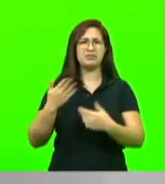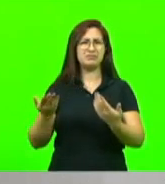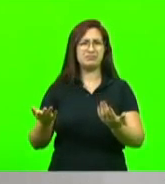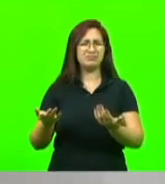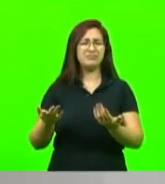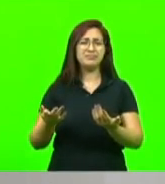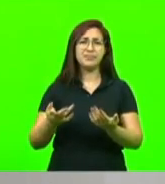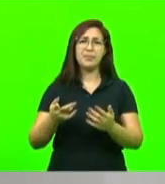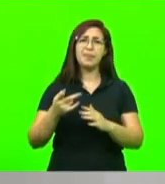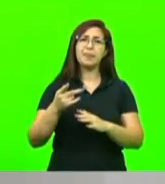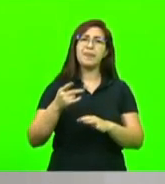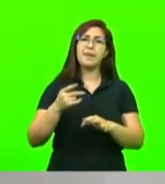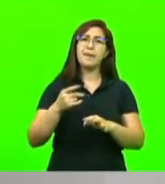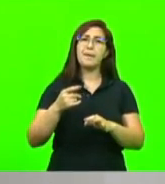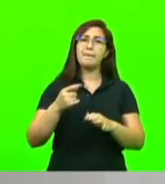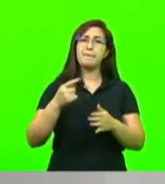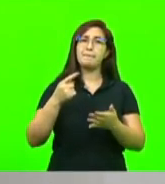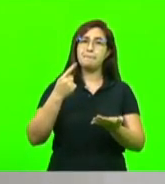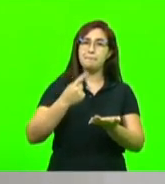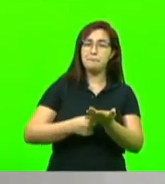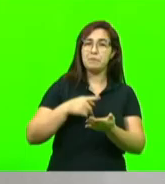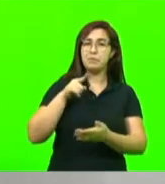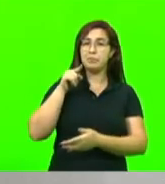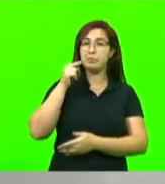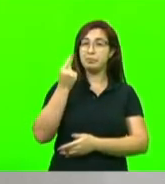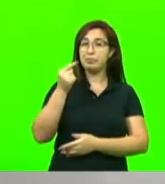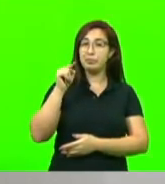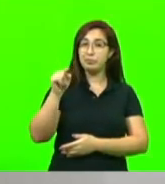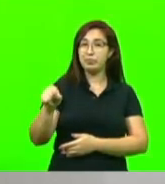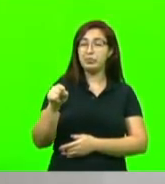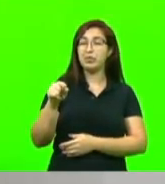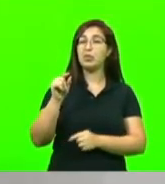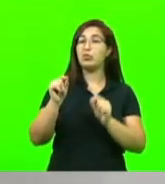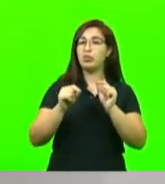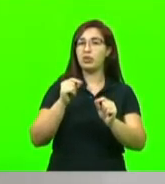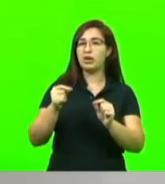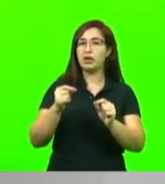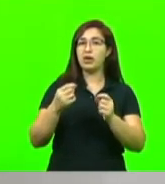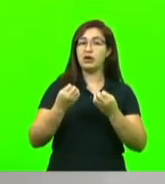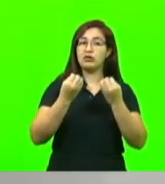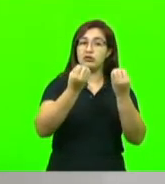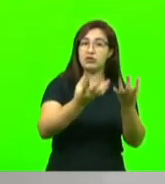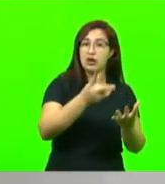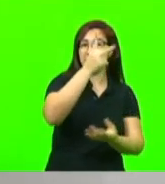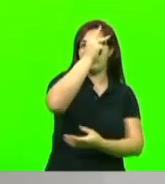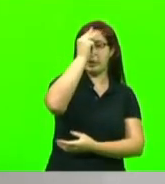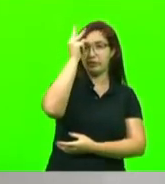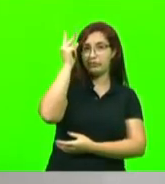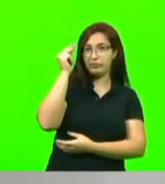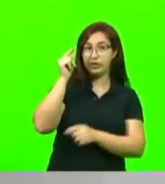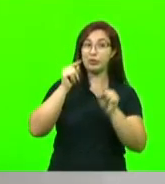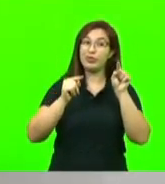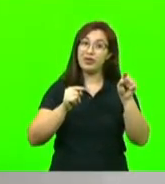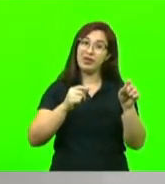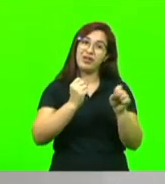é uma transferência de recursos, nada mais que isso. Pega o prefeito, entrega o dinheiro para o prefeito e o prefeito faz a